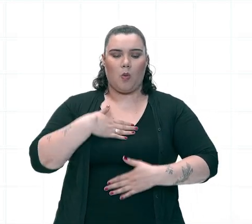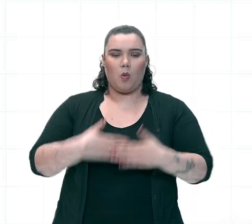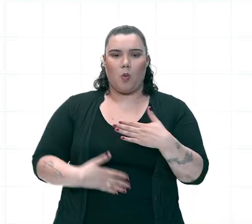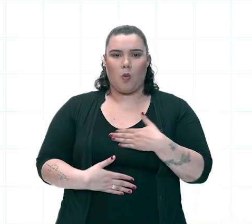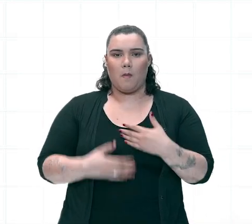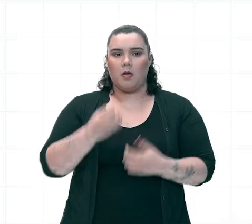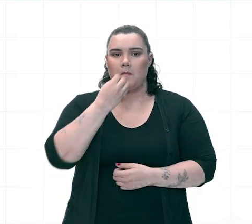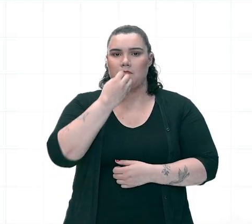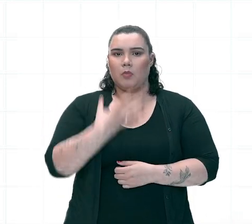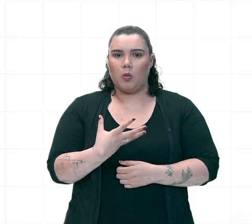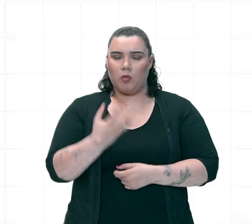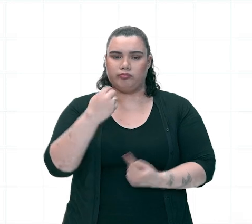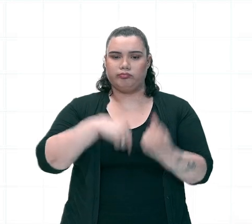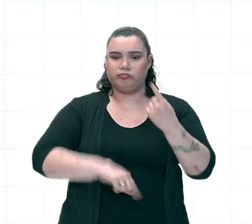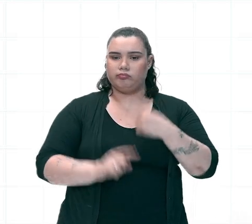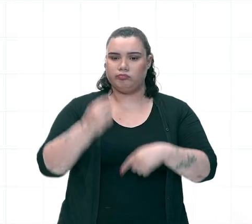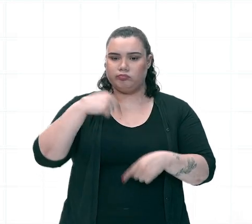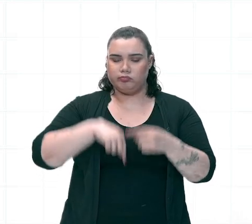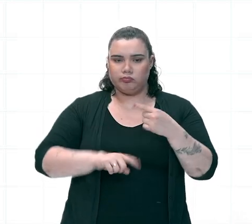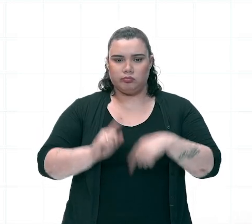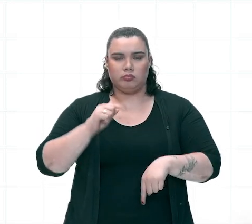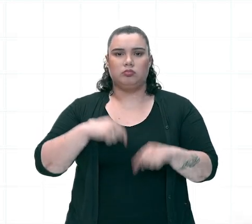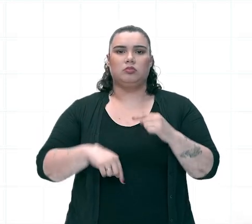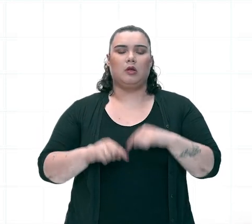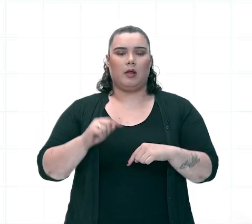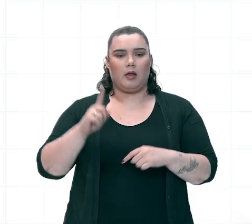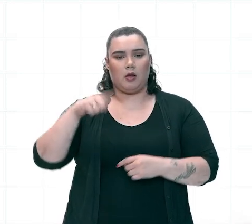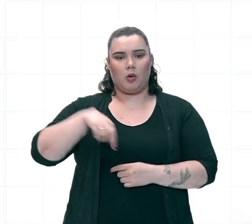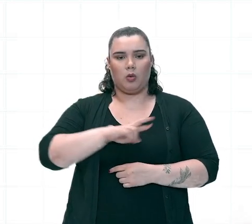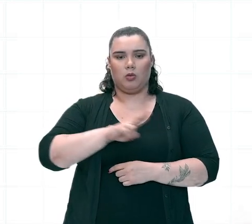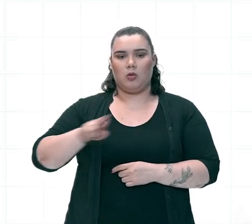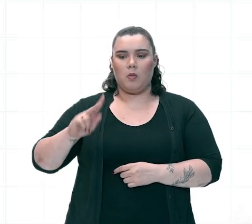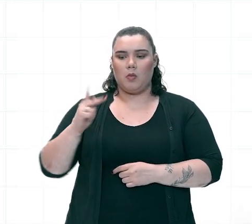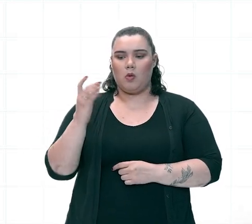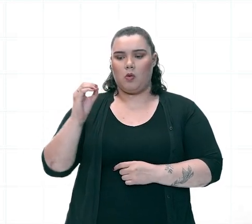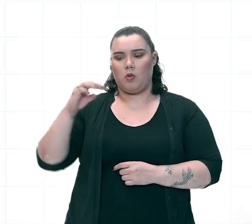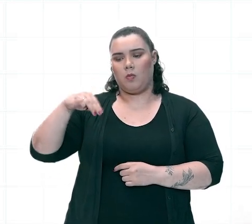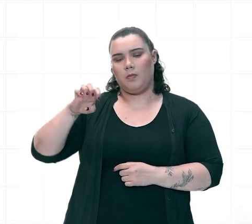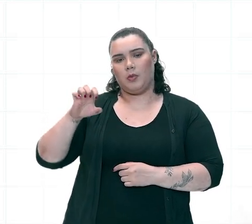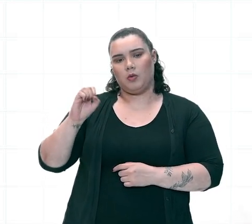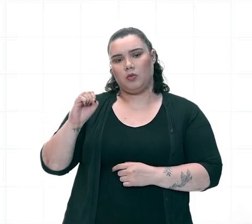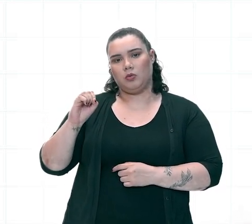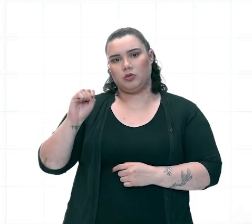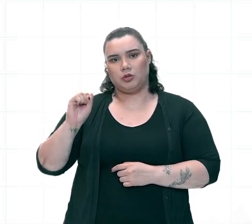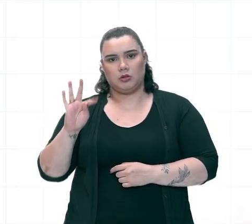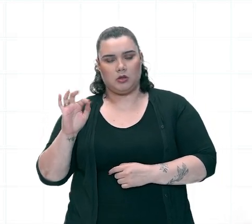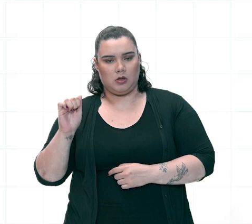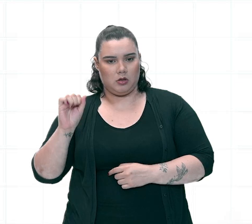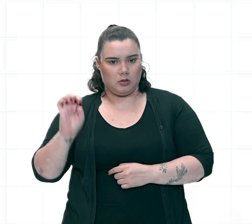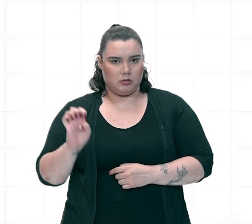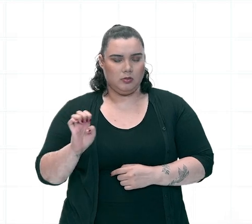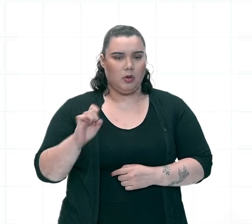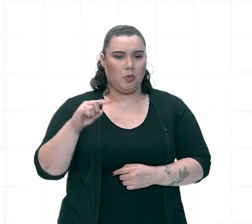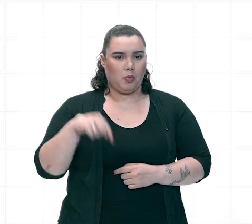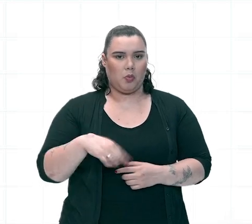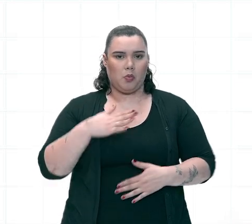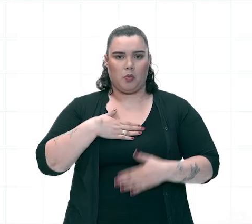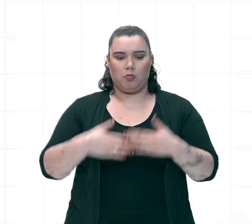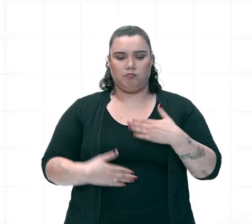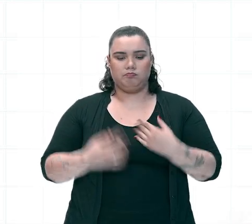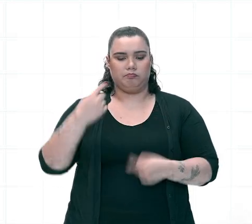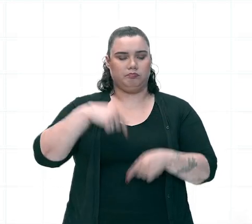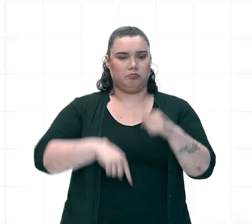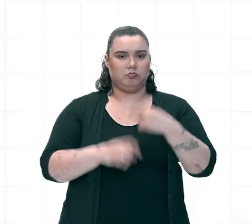nosso organismo, ele é chamado ali, o funcionamento perfeito, esse equilíbrio é chamado de homeostase, né? O conjunto de todas essas